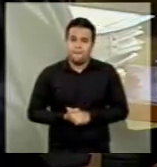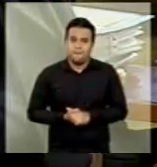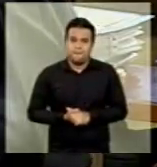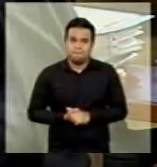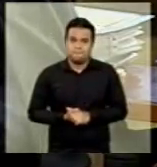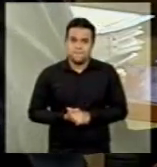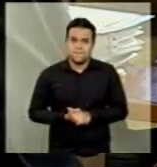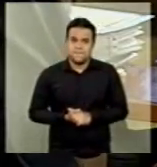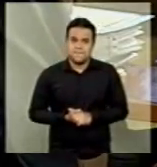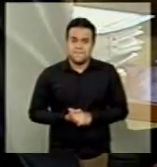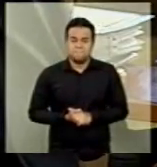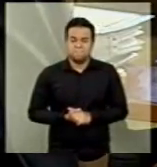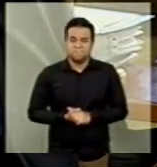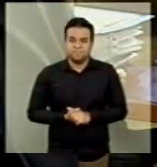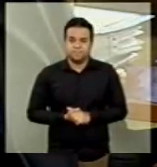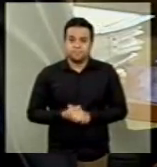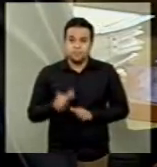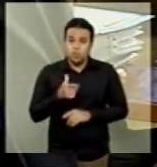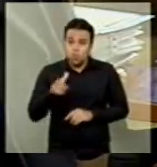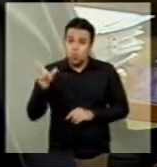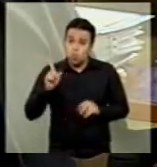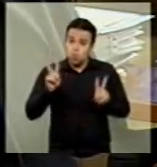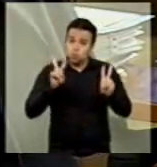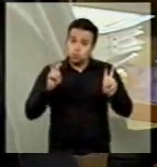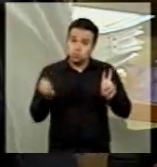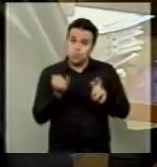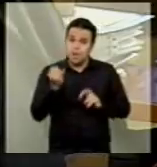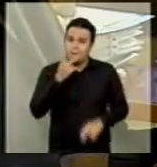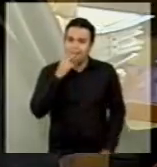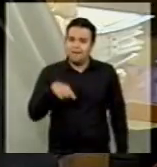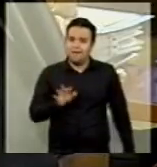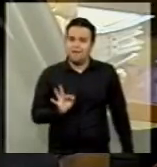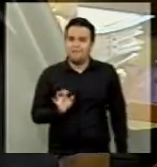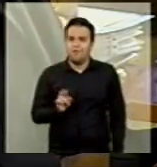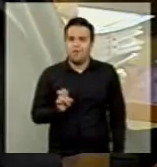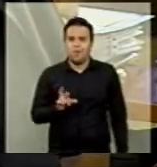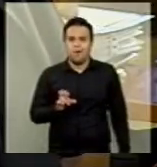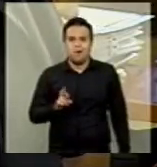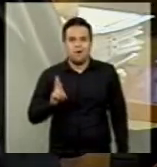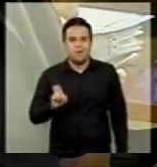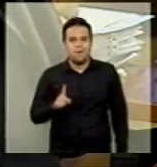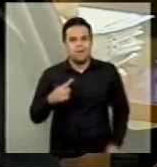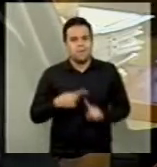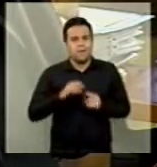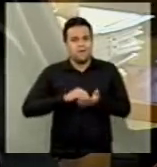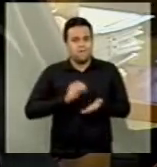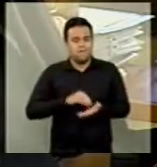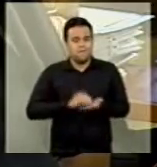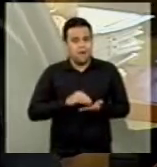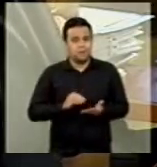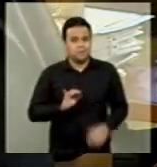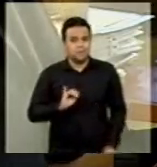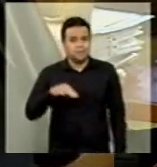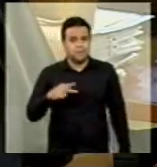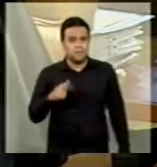Outra questão que se tornou uma espécie de folclore, então, que é essa questão da impunidade, de que aqui não se tem tramitação. Eu vou trazer os